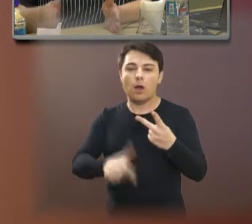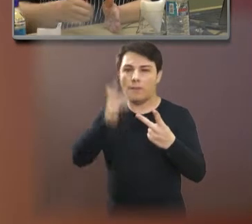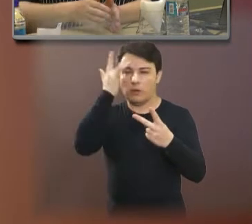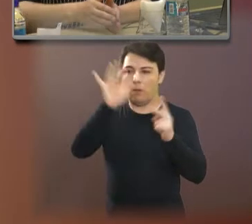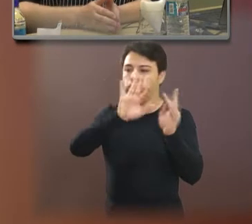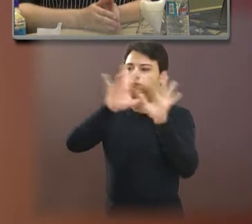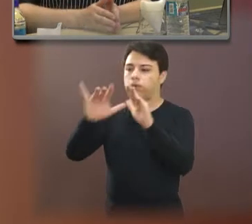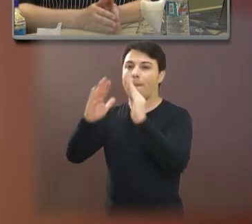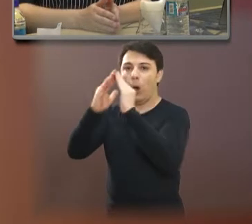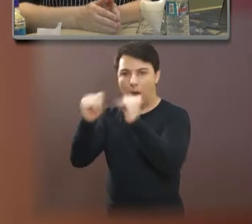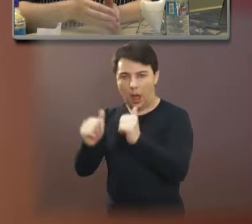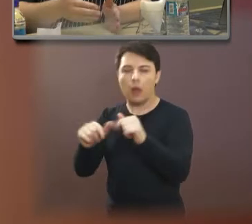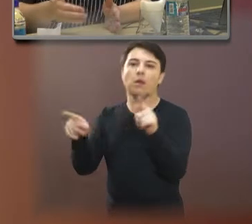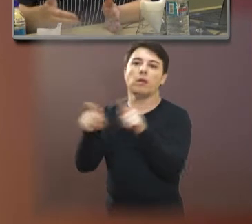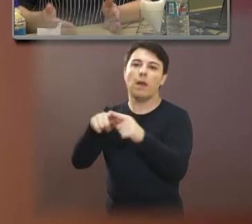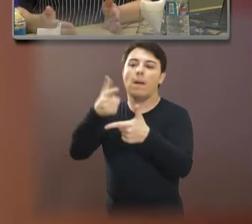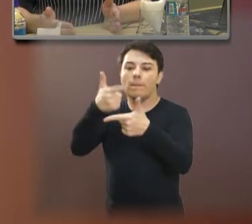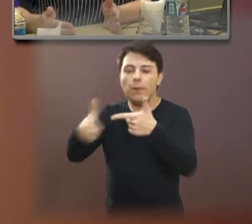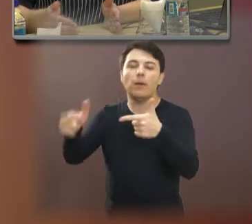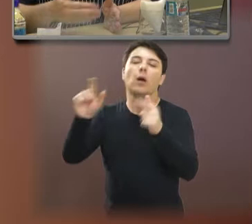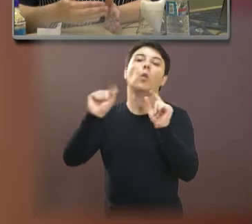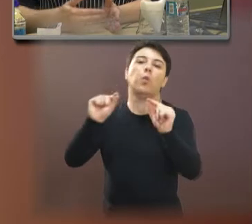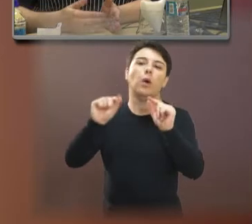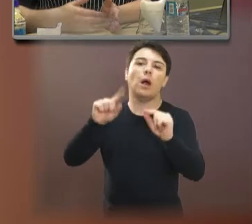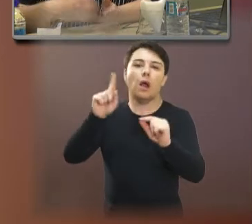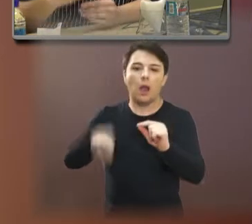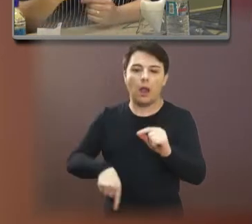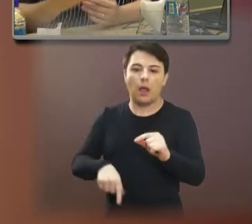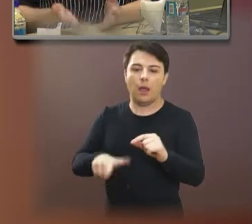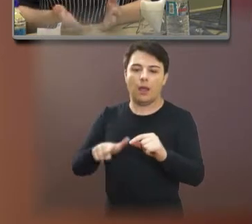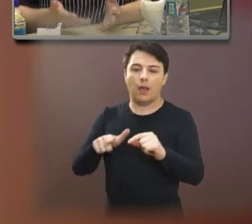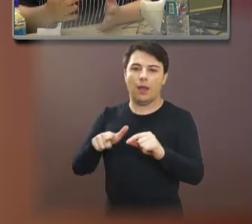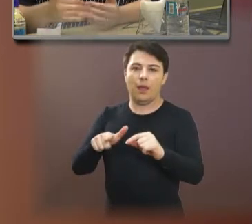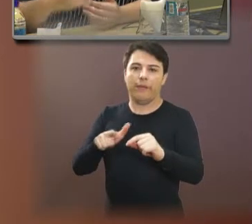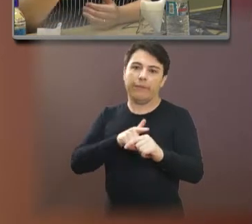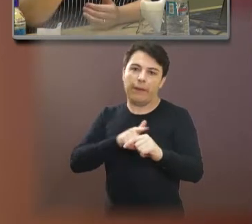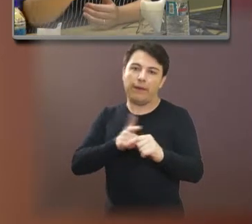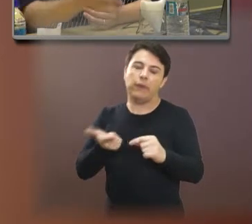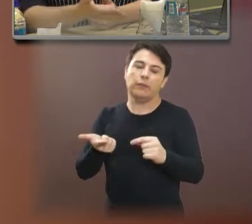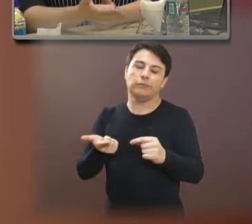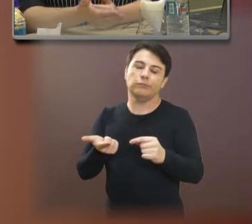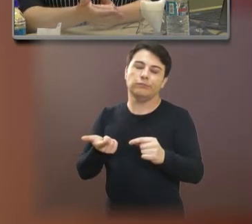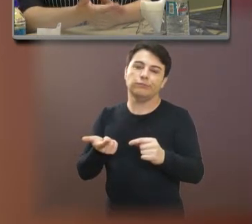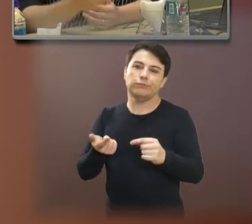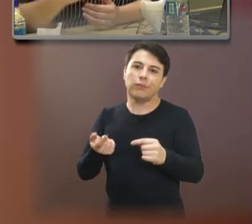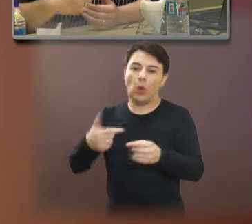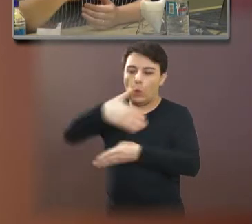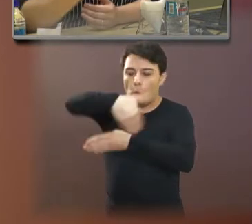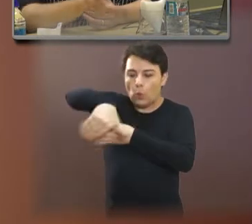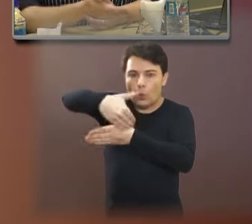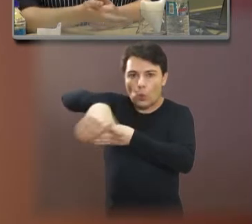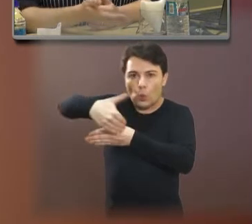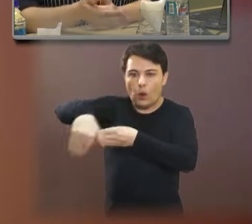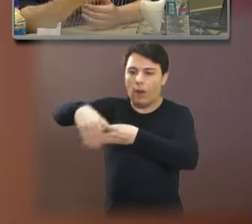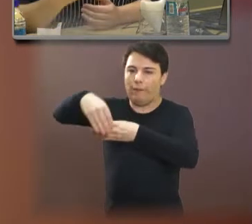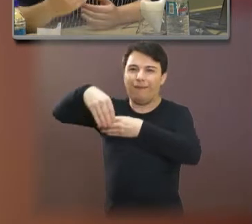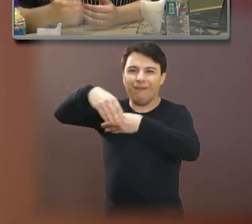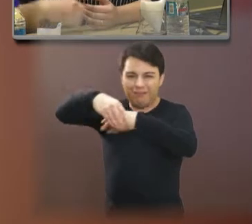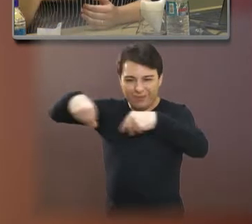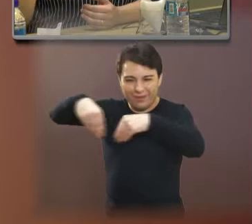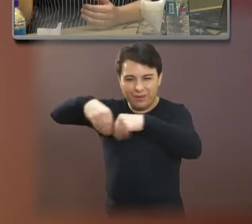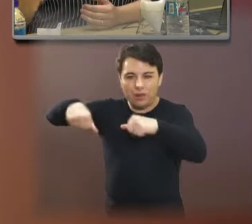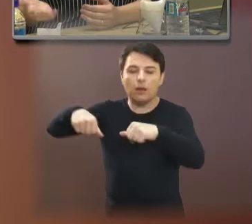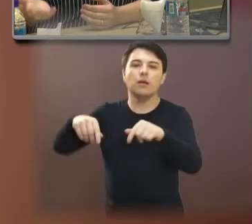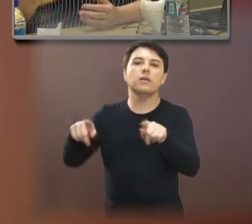pós-ocupação, em que existe carreamento desde partículas de ruas que são de terra,